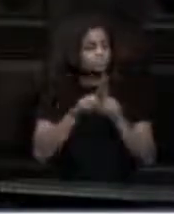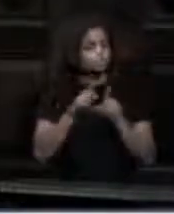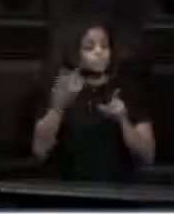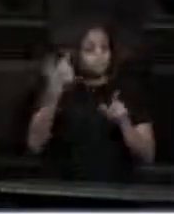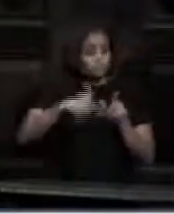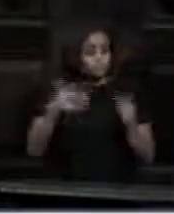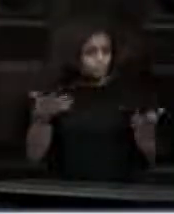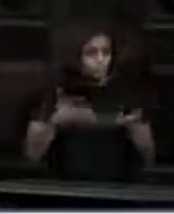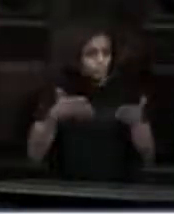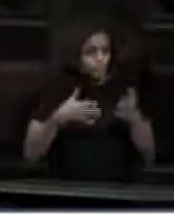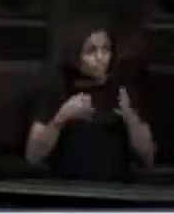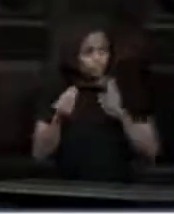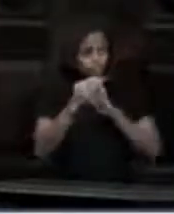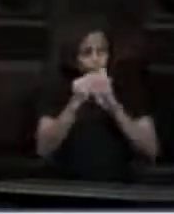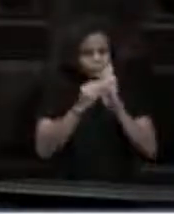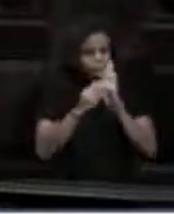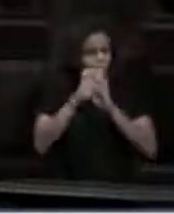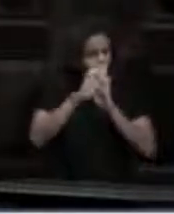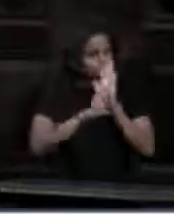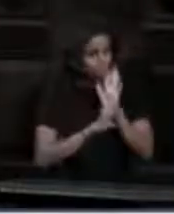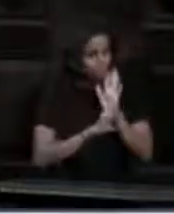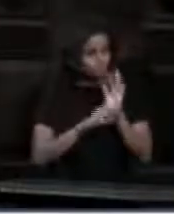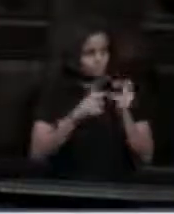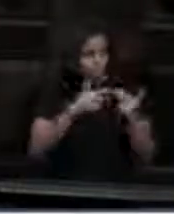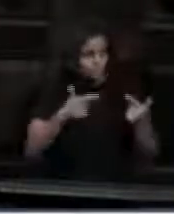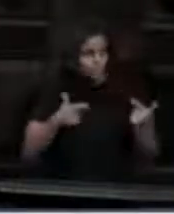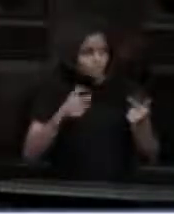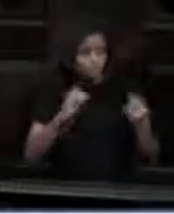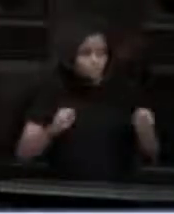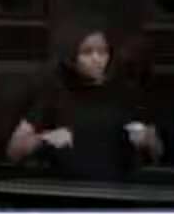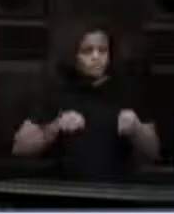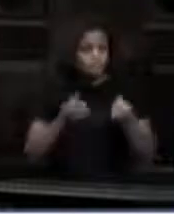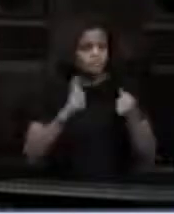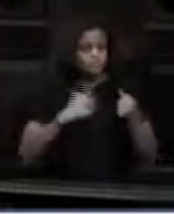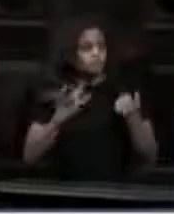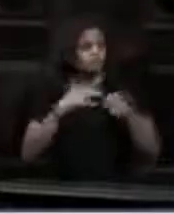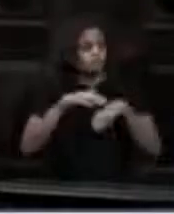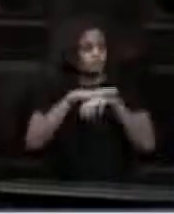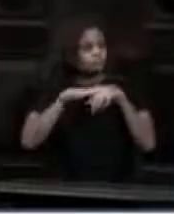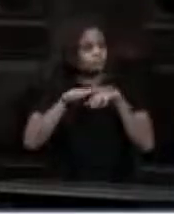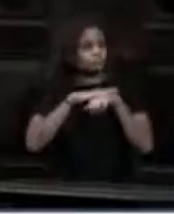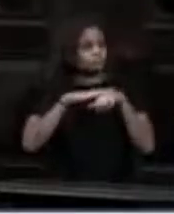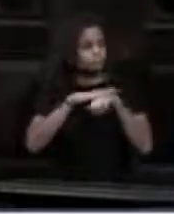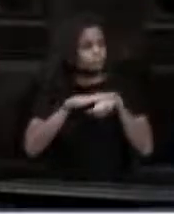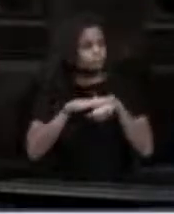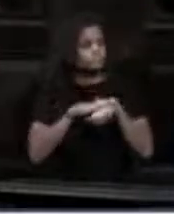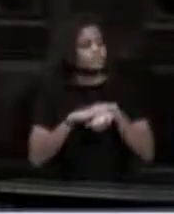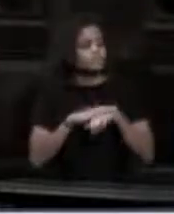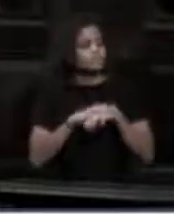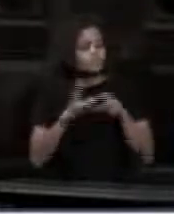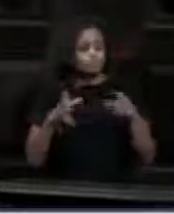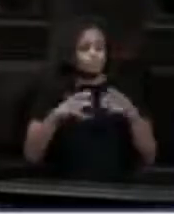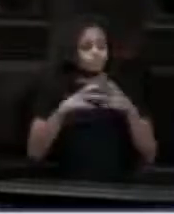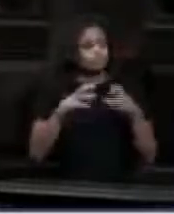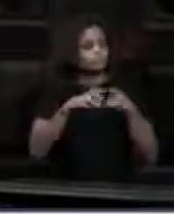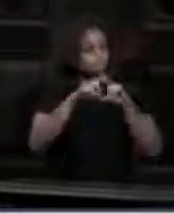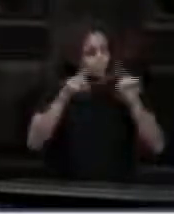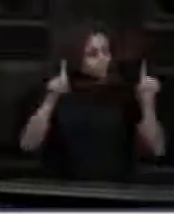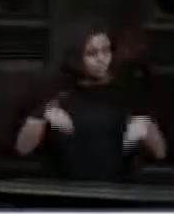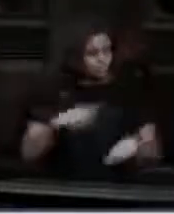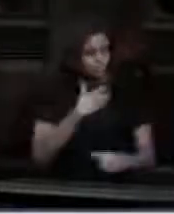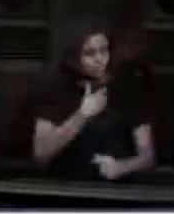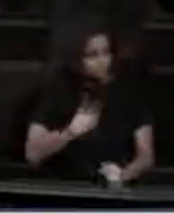emendas buscando estabelecer esse diálogo, tentando dialogar com esse ponto que eu acho que